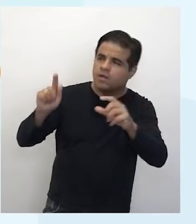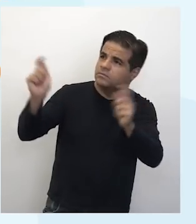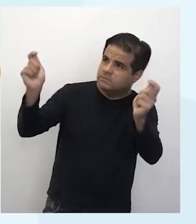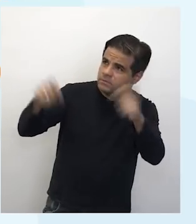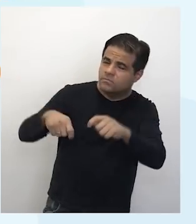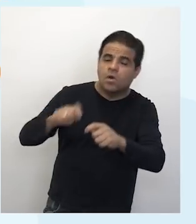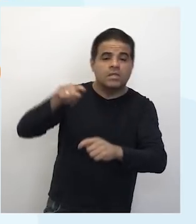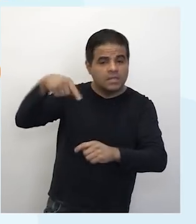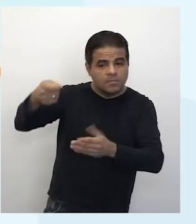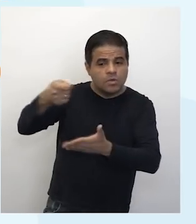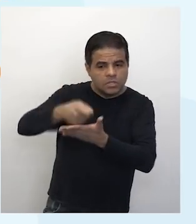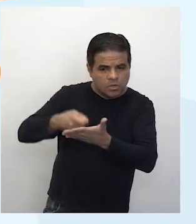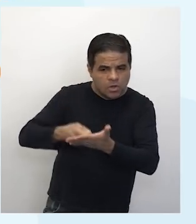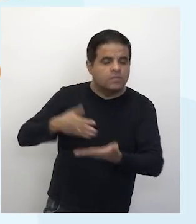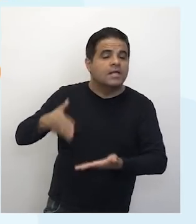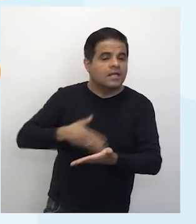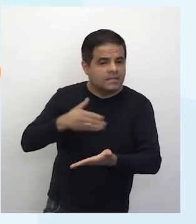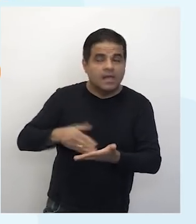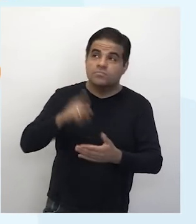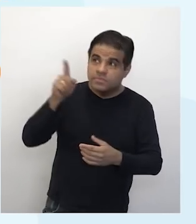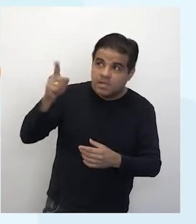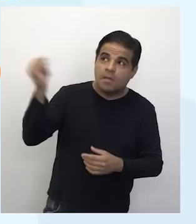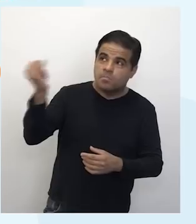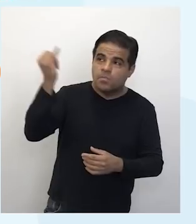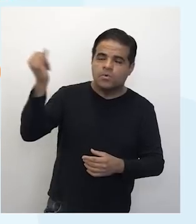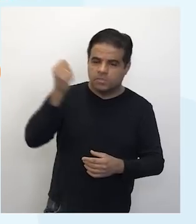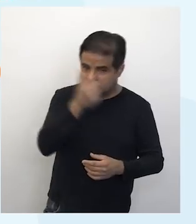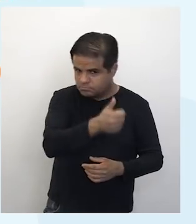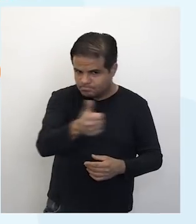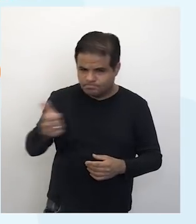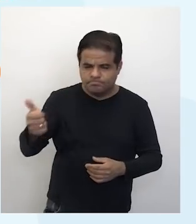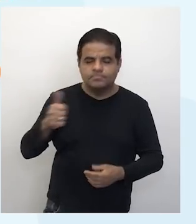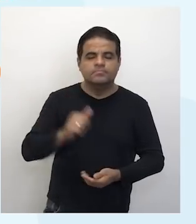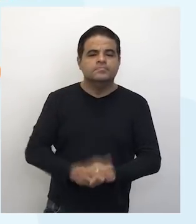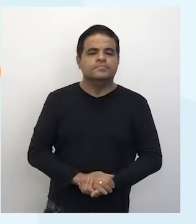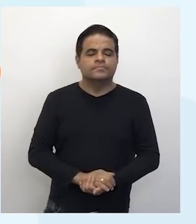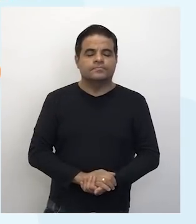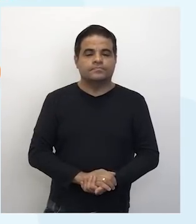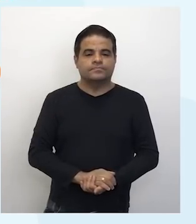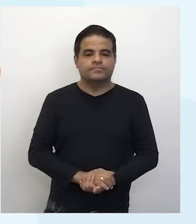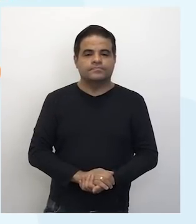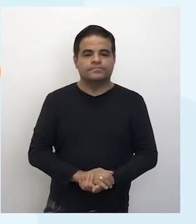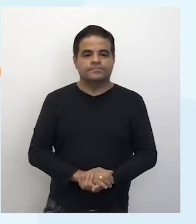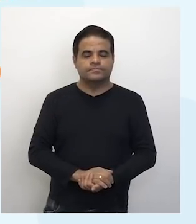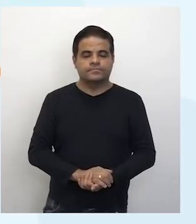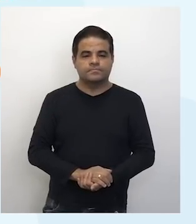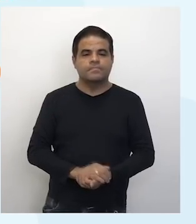depois anotar isso no caderno. Isso é importante, tá bom, pessoal? Vamos deixar aí.